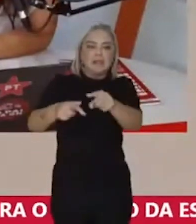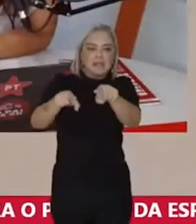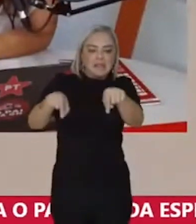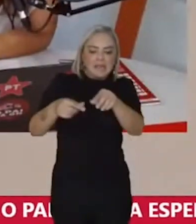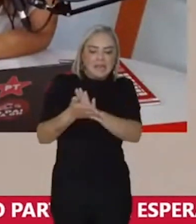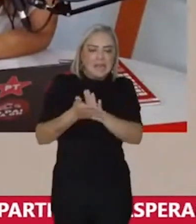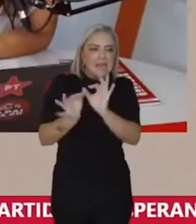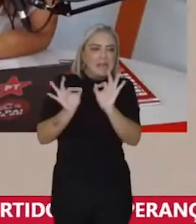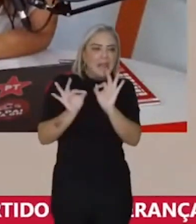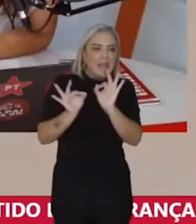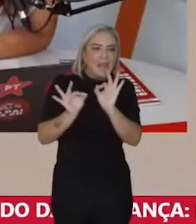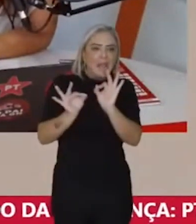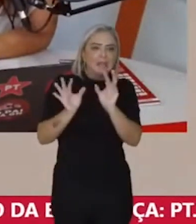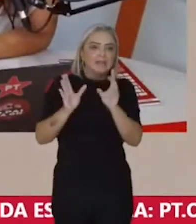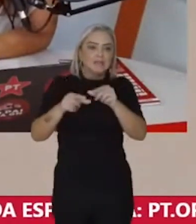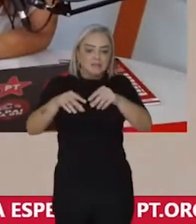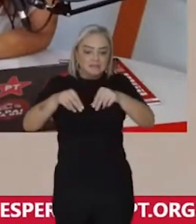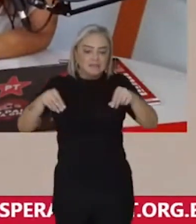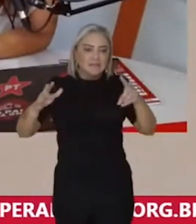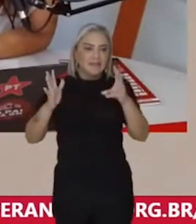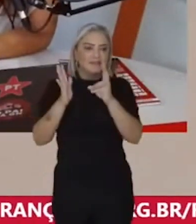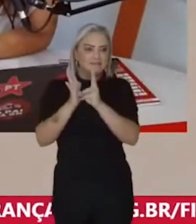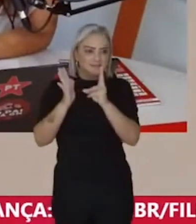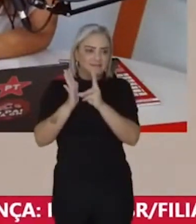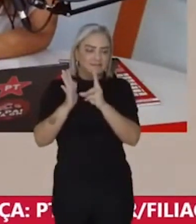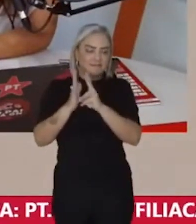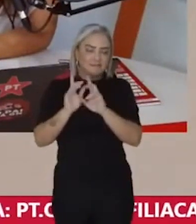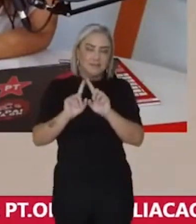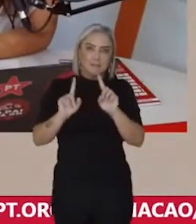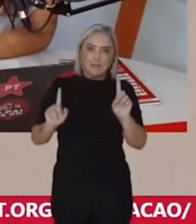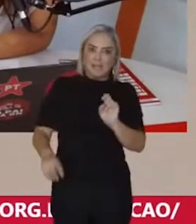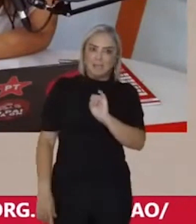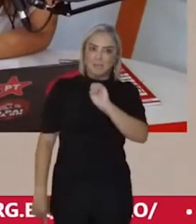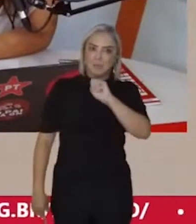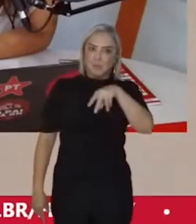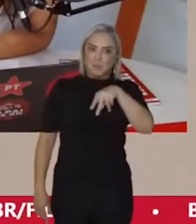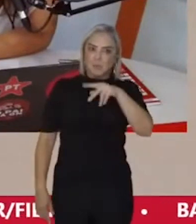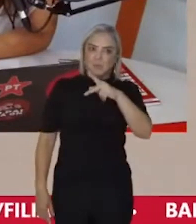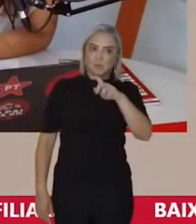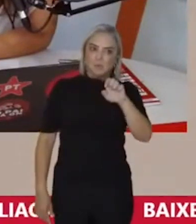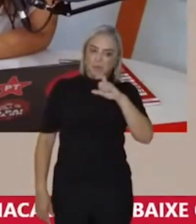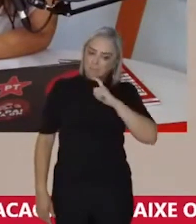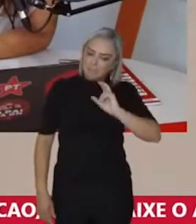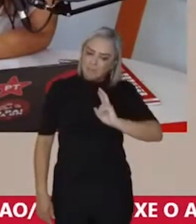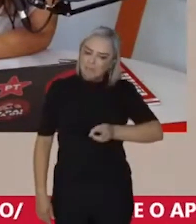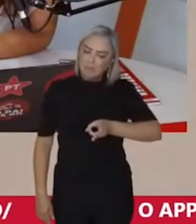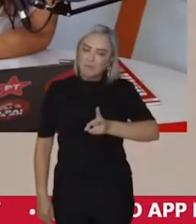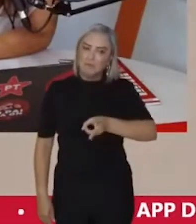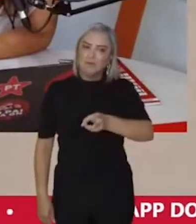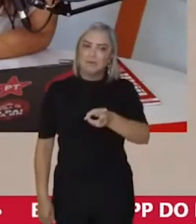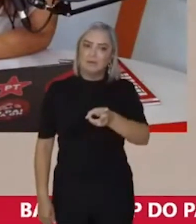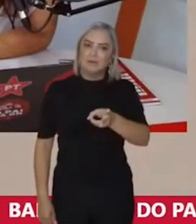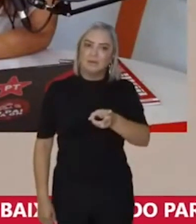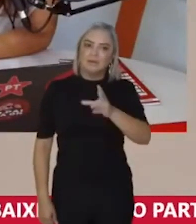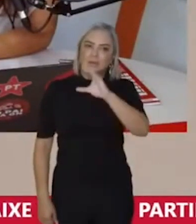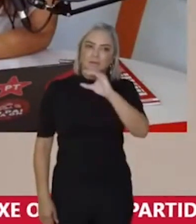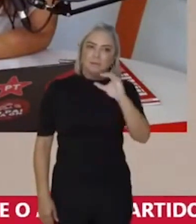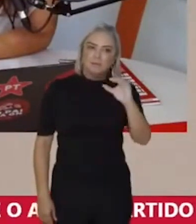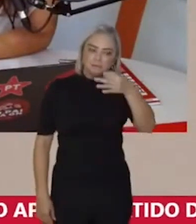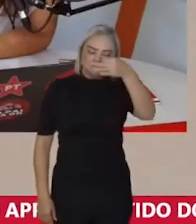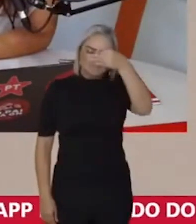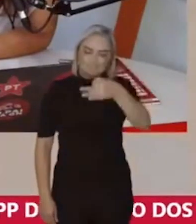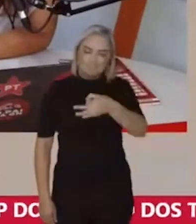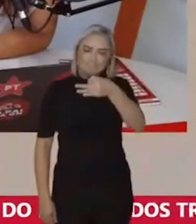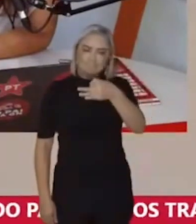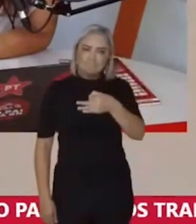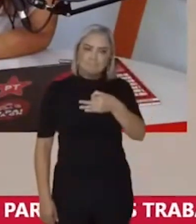quadrado de reserva indígena. Então, mas o INPE continuava de uma forma cientificamente correta